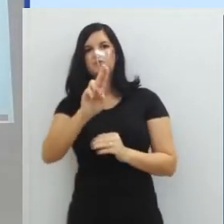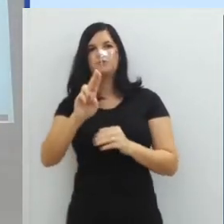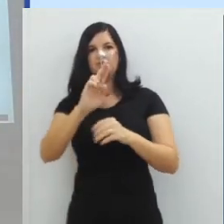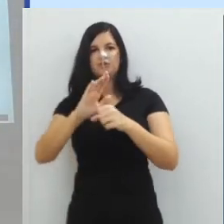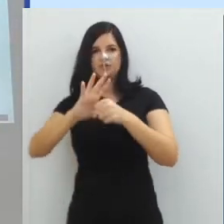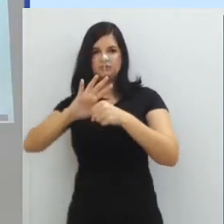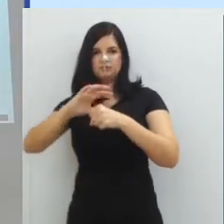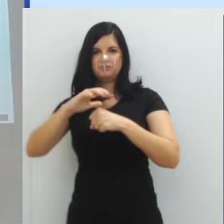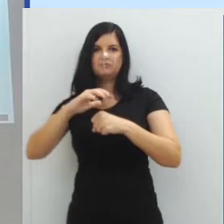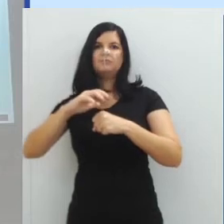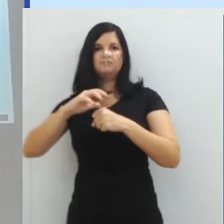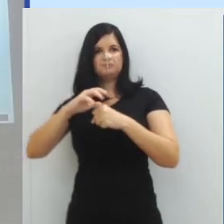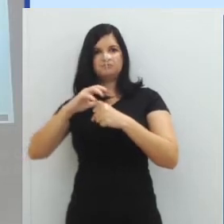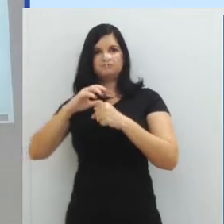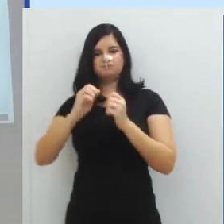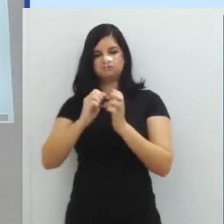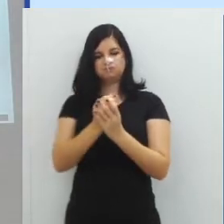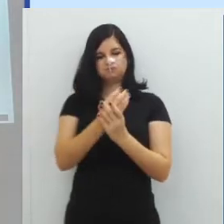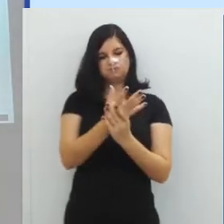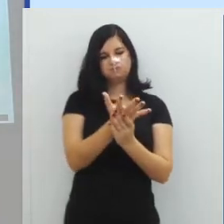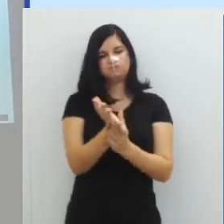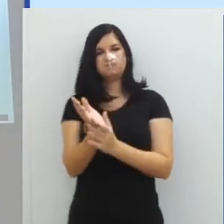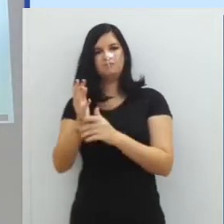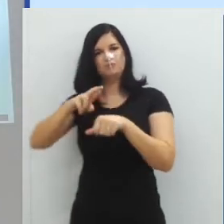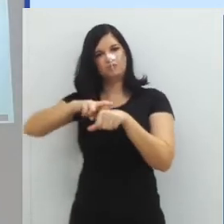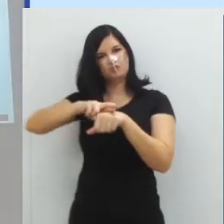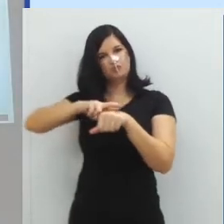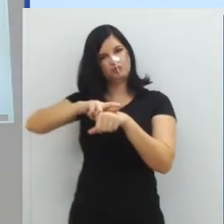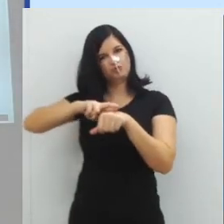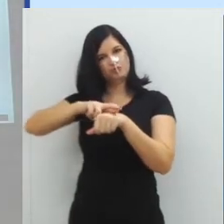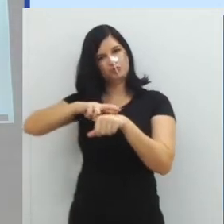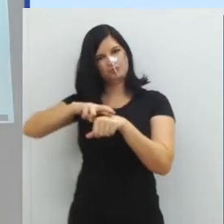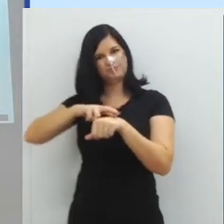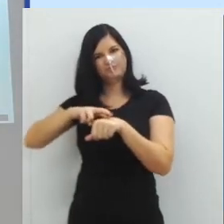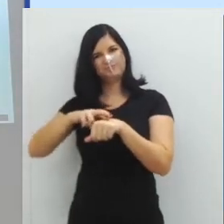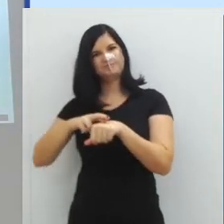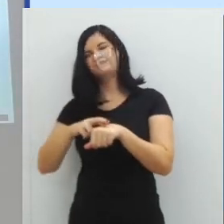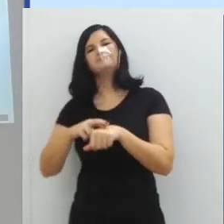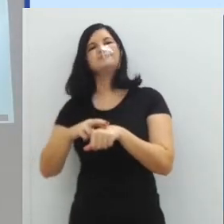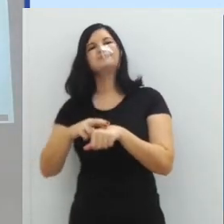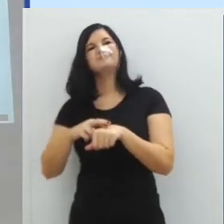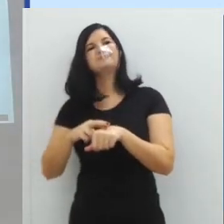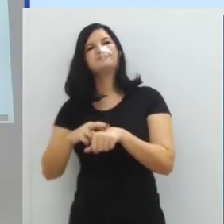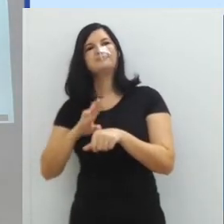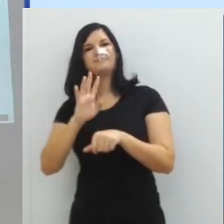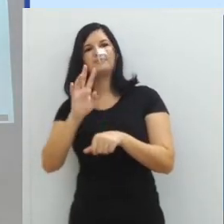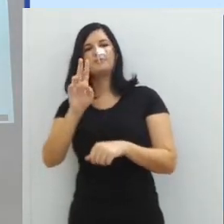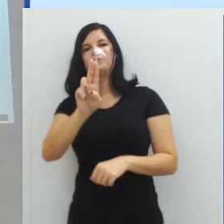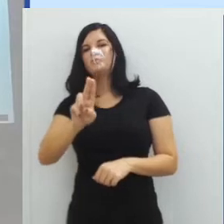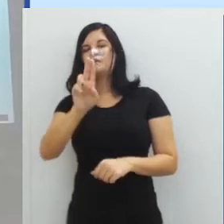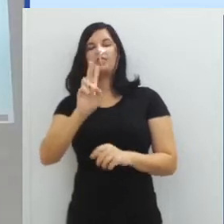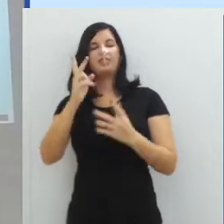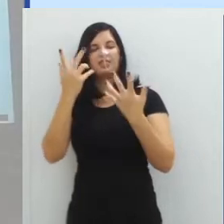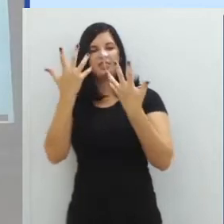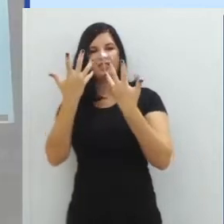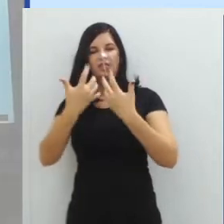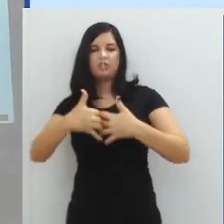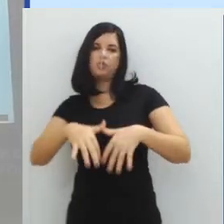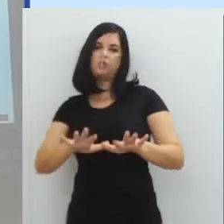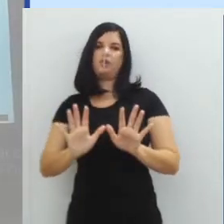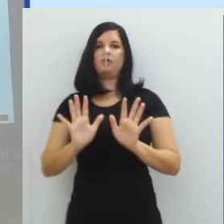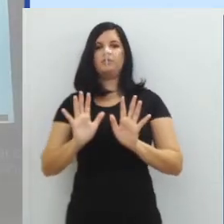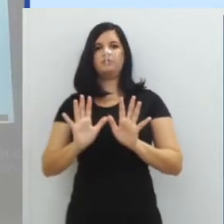repolho roxo, tá certo? O repolho roxo ele é um indicador de ácido e base natural, onde você